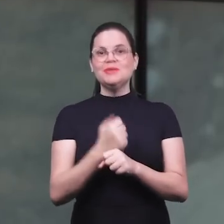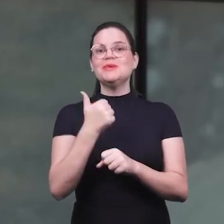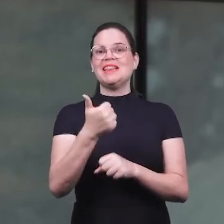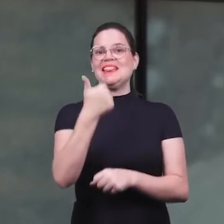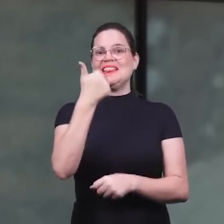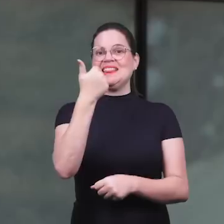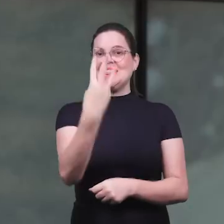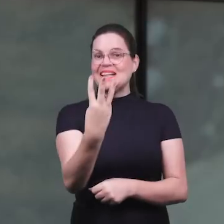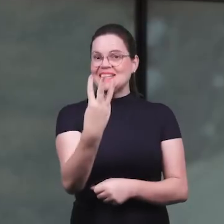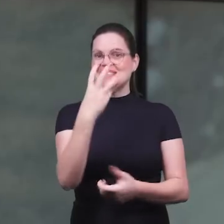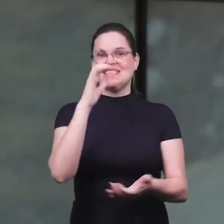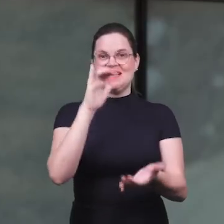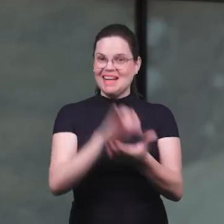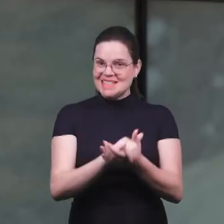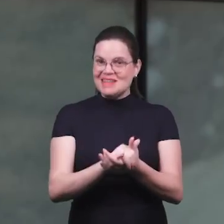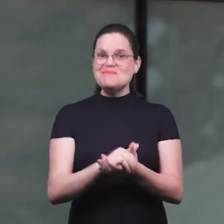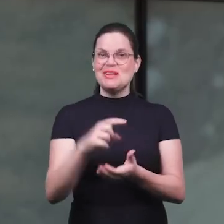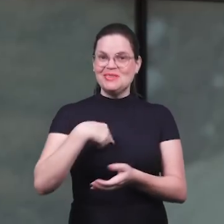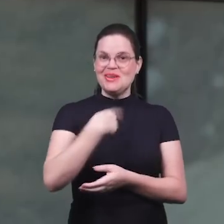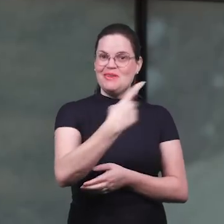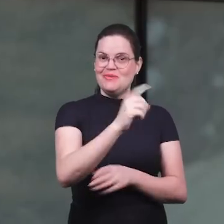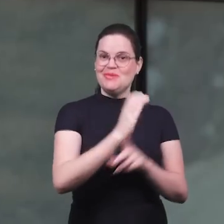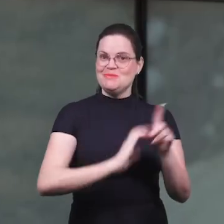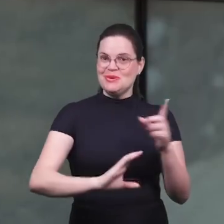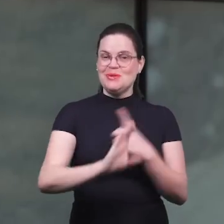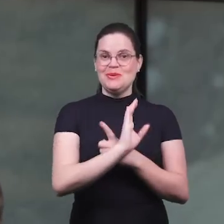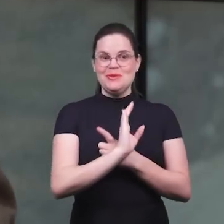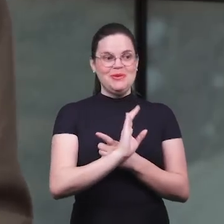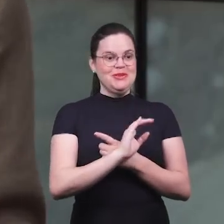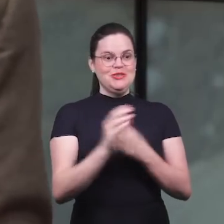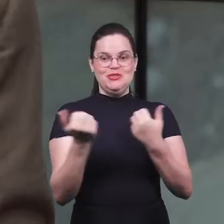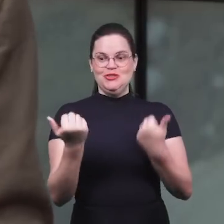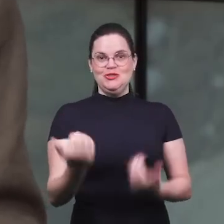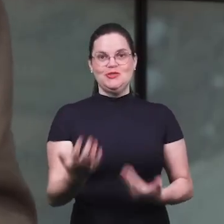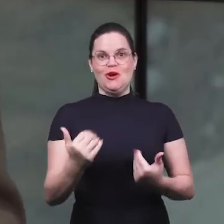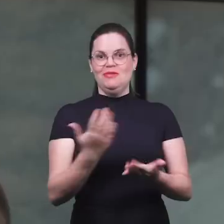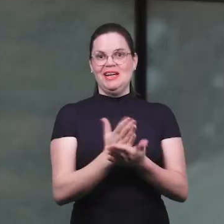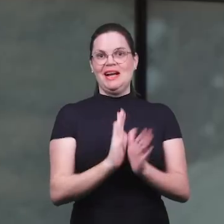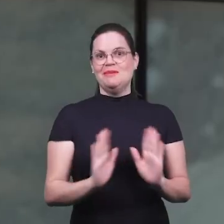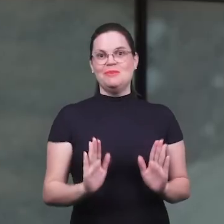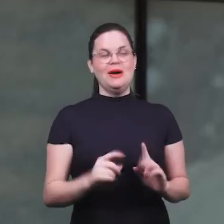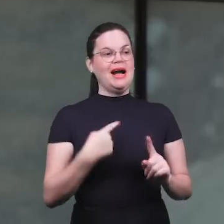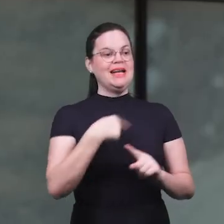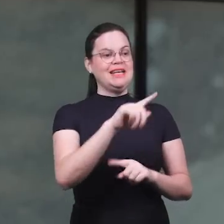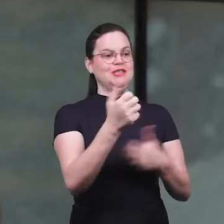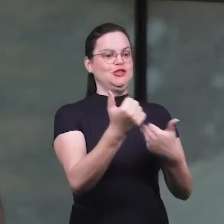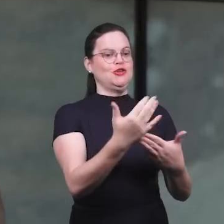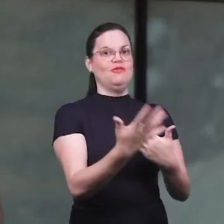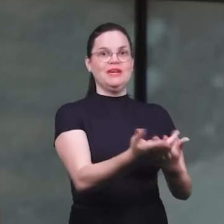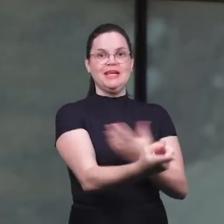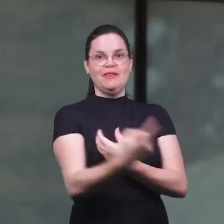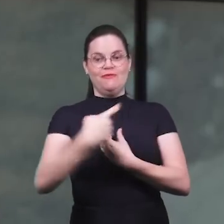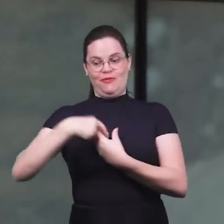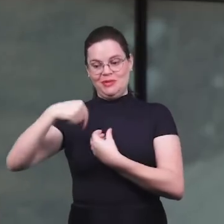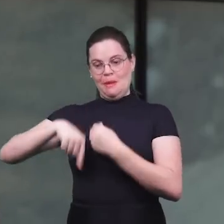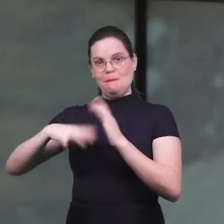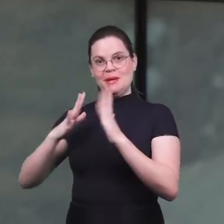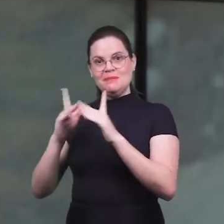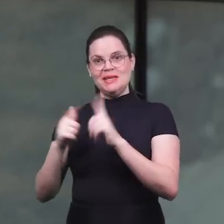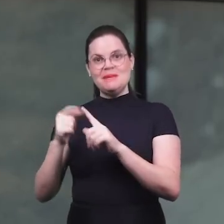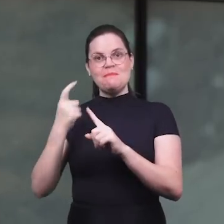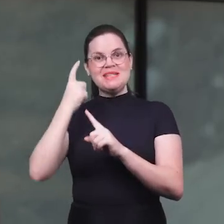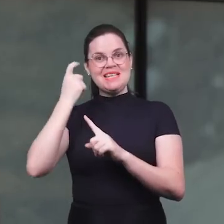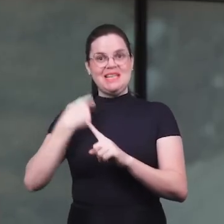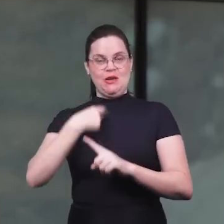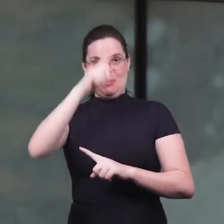igreja, 13 casamentos. Os irmãos jovens das outras igrejas queriam vir para mim, porque achavam que eu era o responsável, o